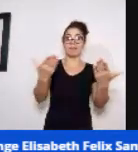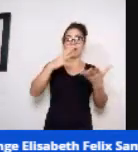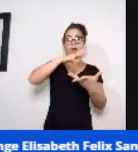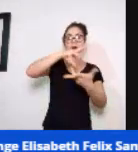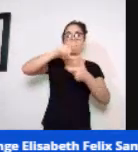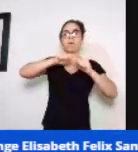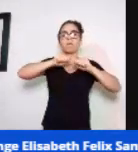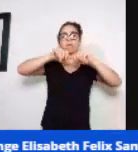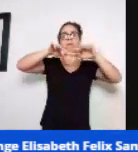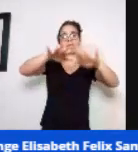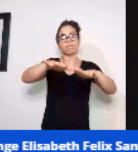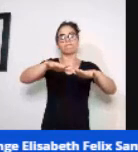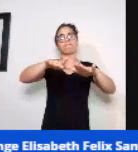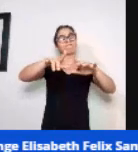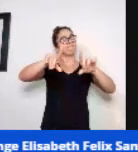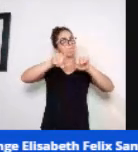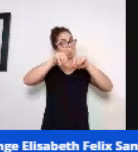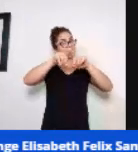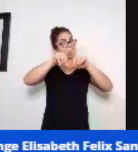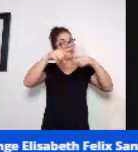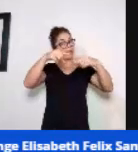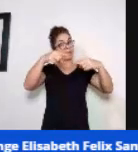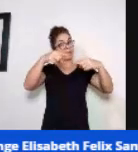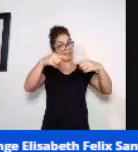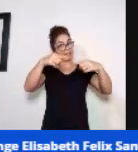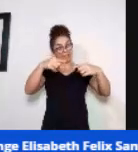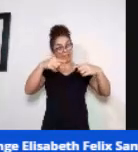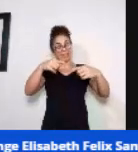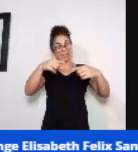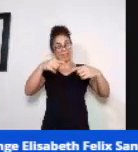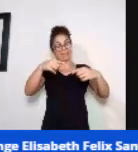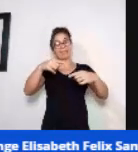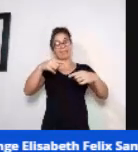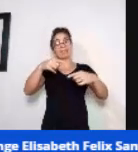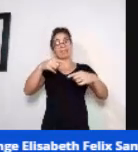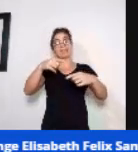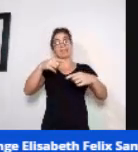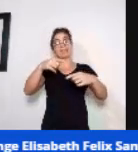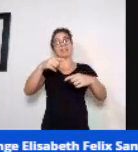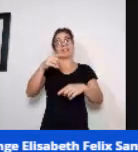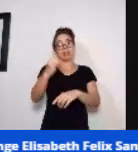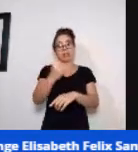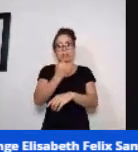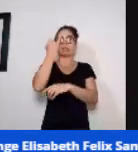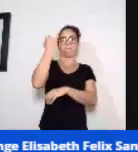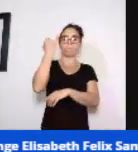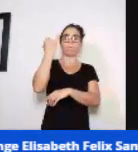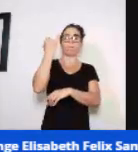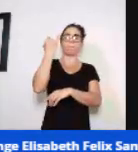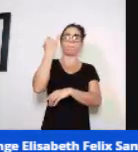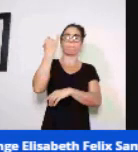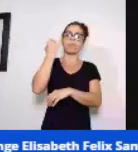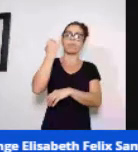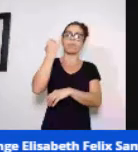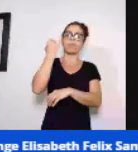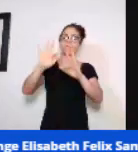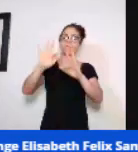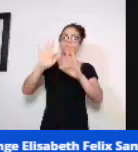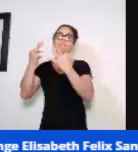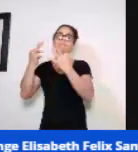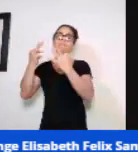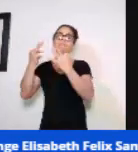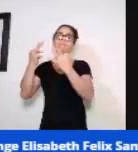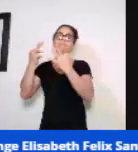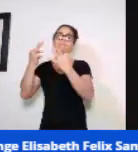mais relevante ainda. Por quê? Porque hoje a família é uma extensão do processo de mediação do